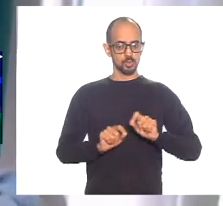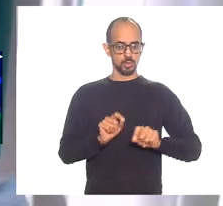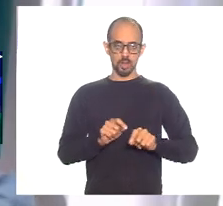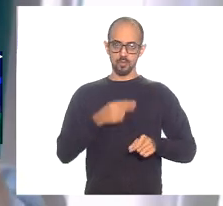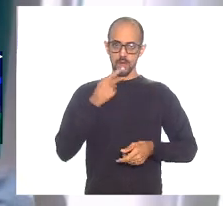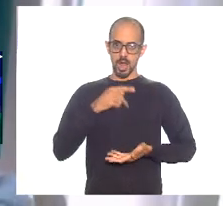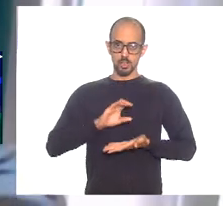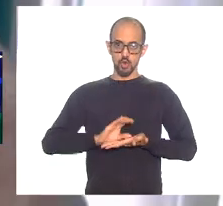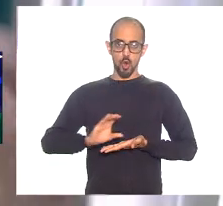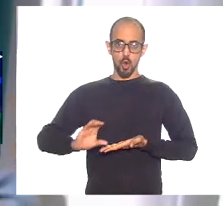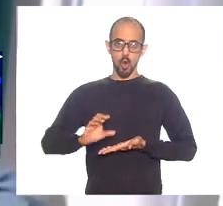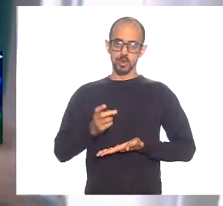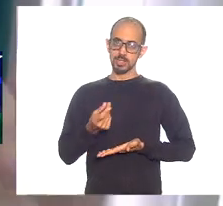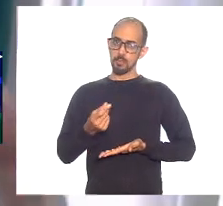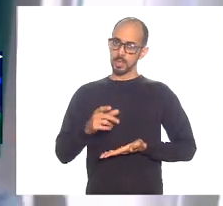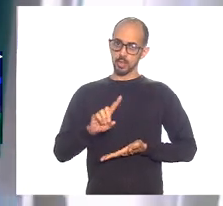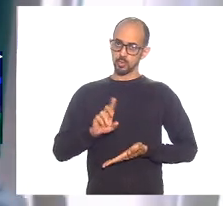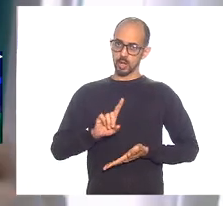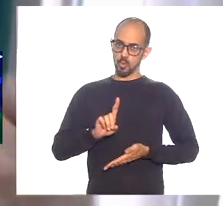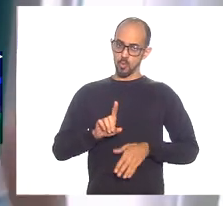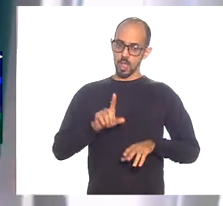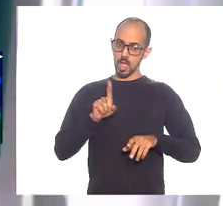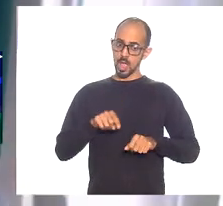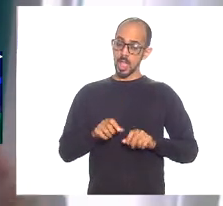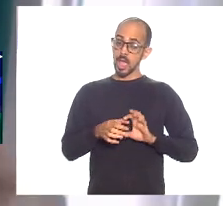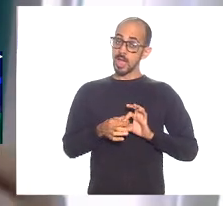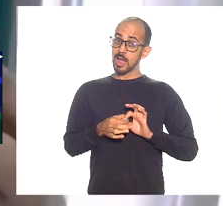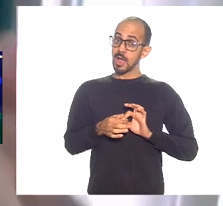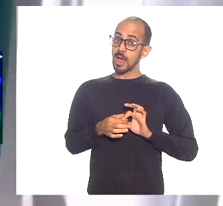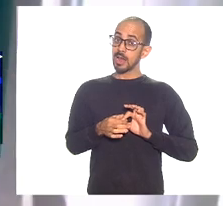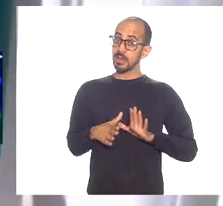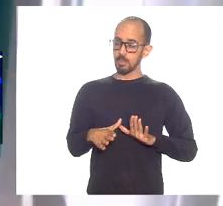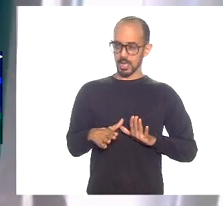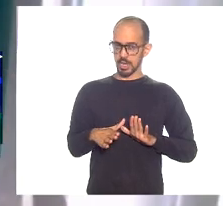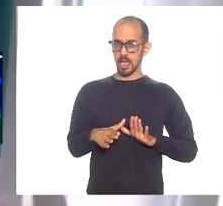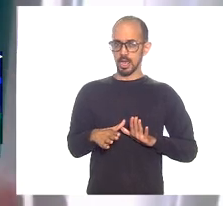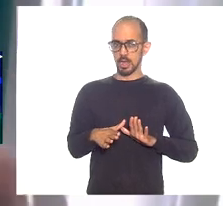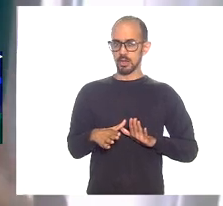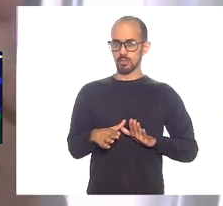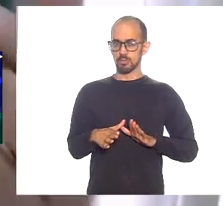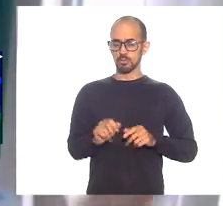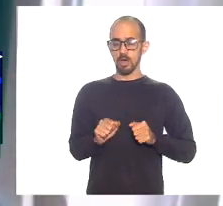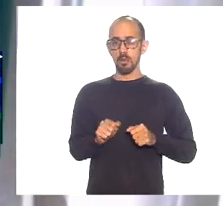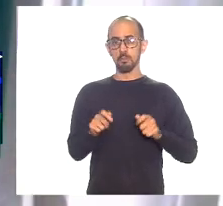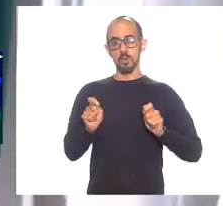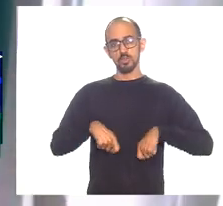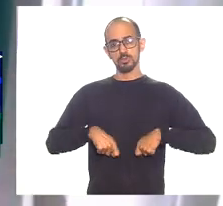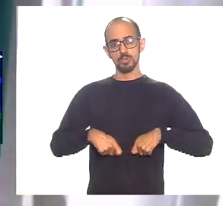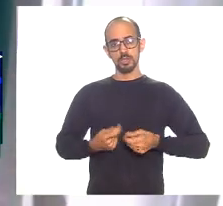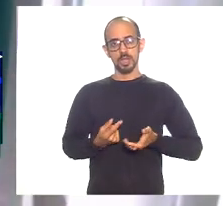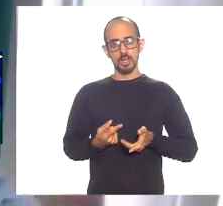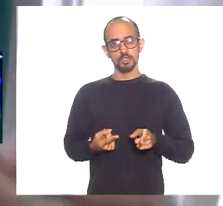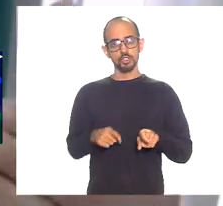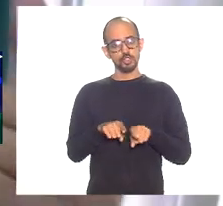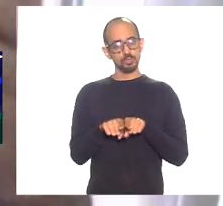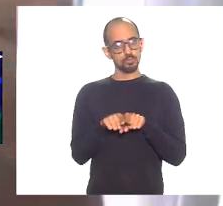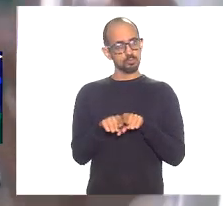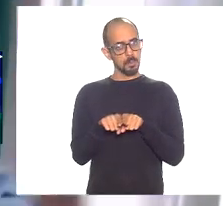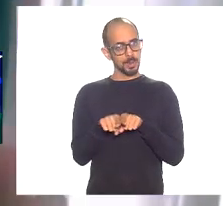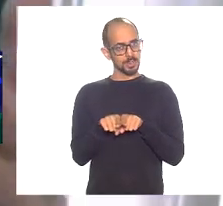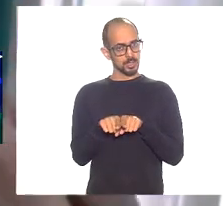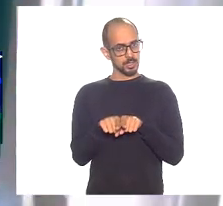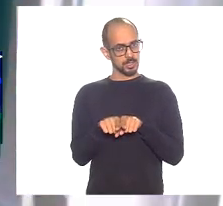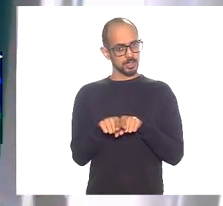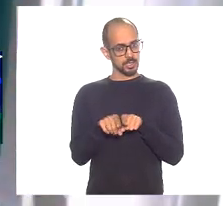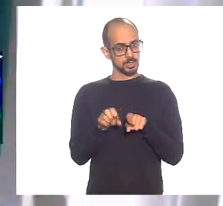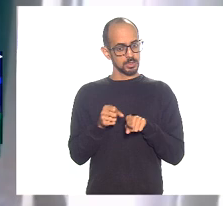que o orçamento esse projeto Apenas abre a possibilidade de uma cooperação entre as duas instituições com vistas a interação do Canecão se